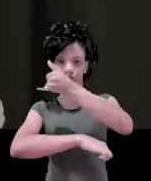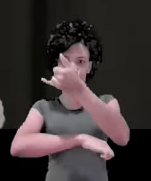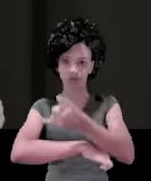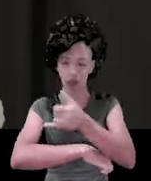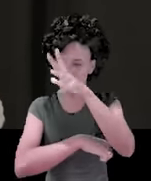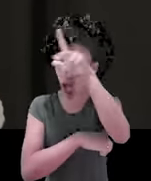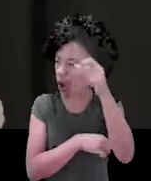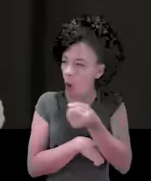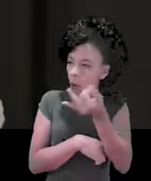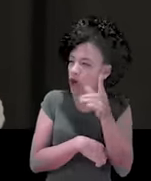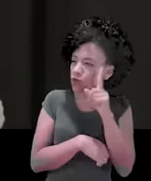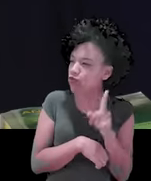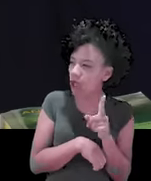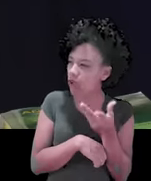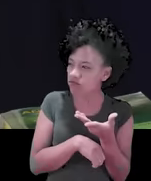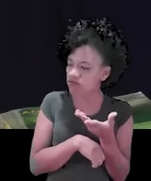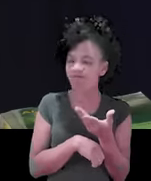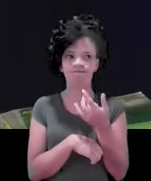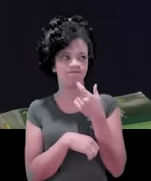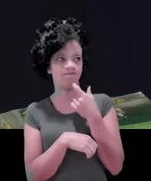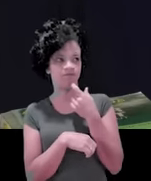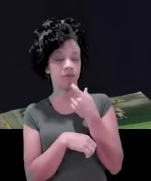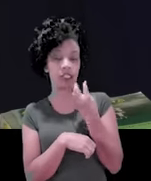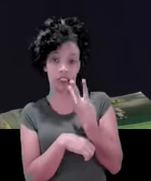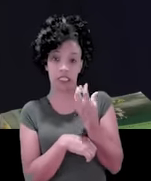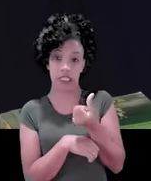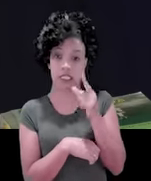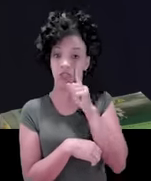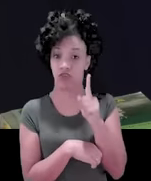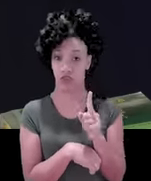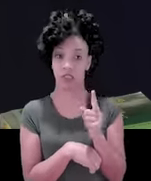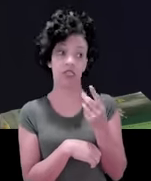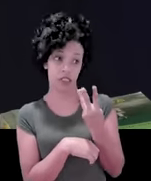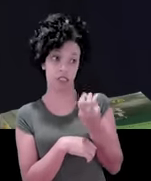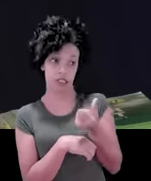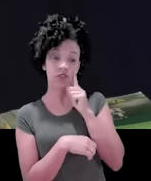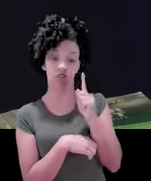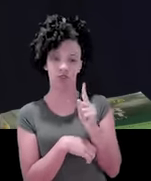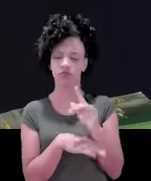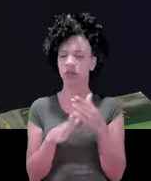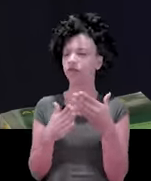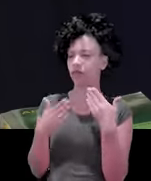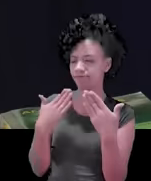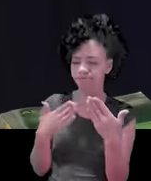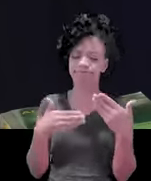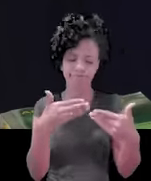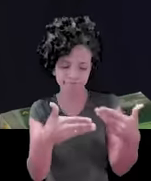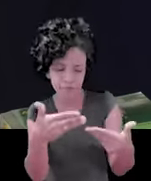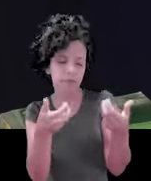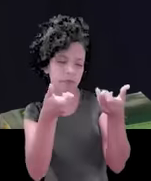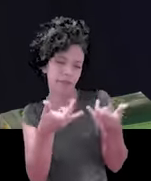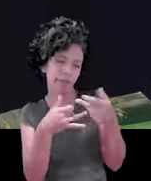na selva sem esperança de novo amor 36 Dias 3 região a gente vai discorrer